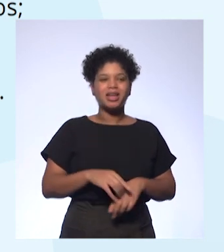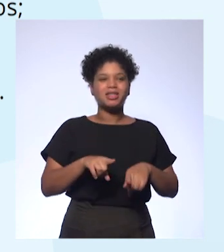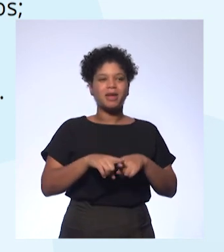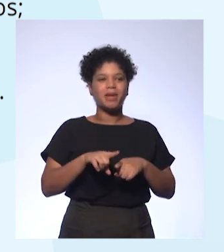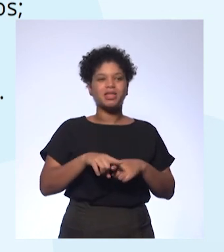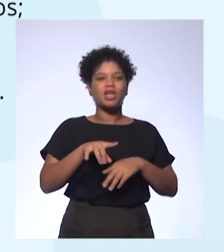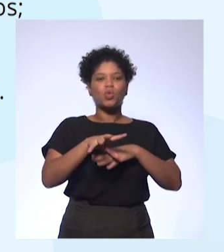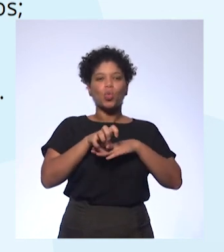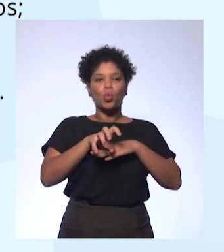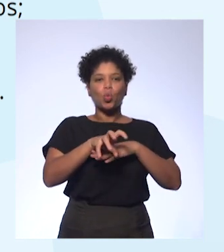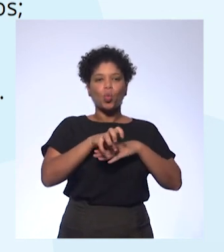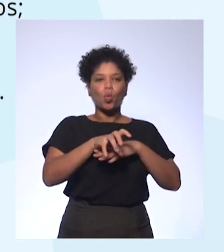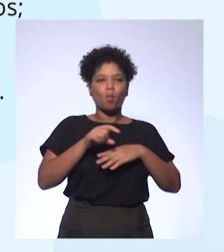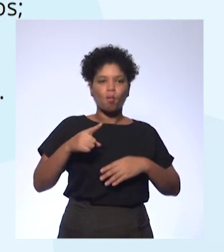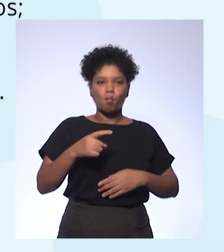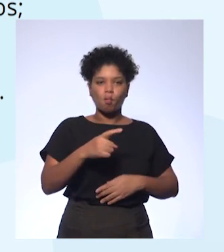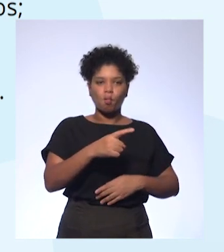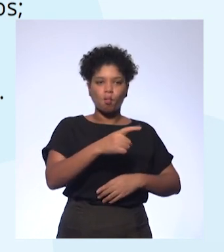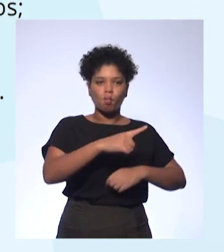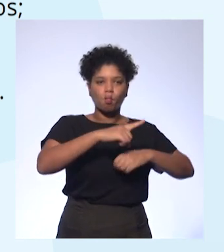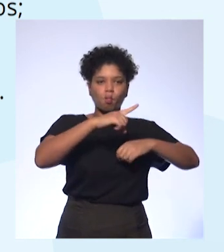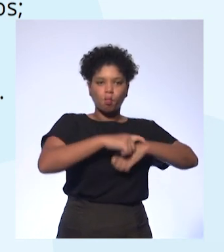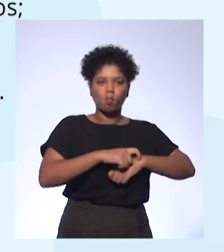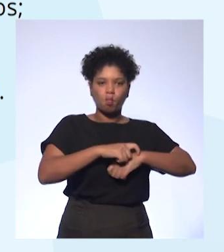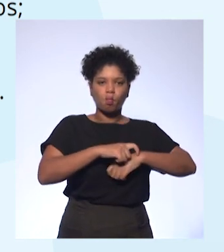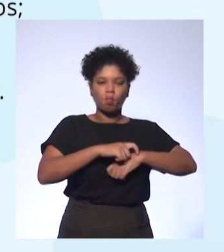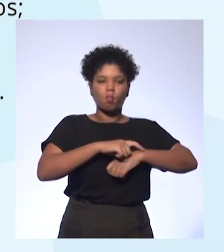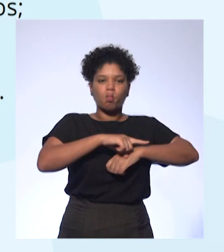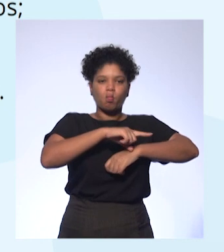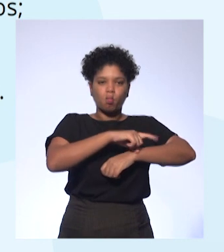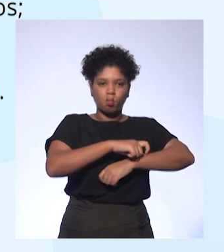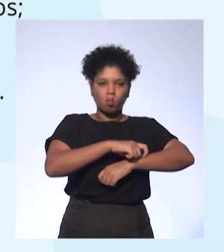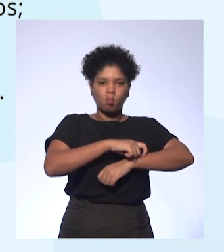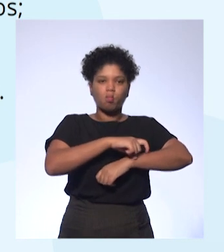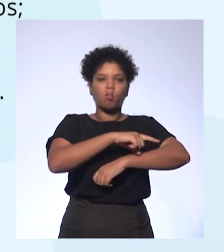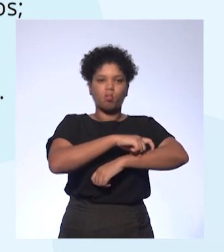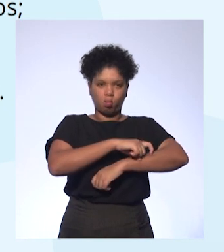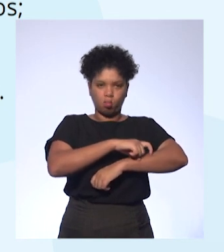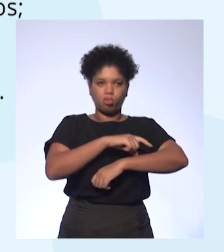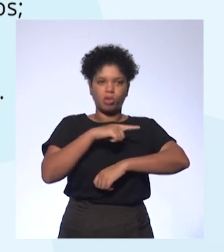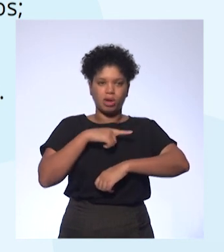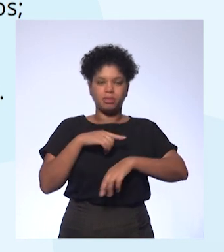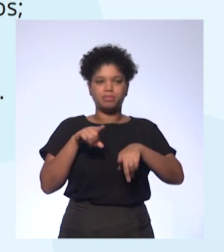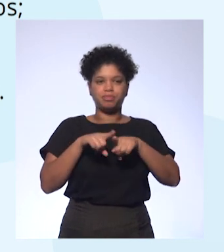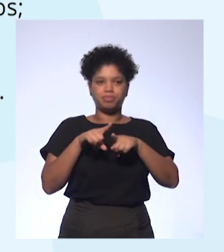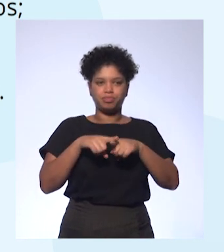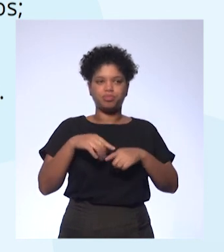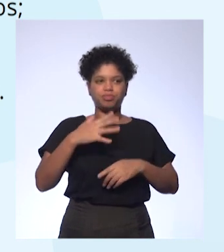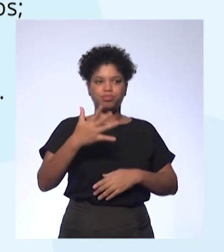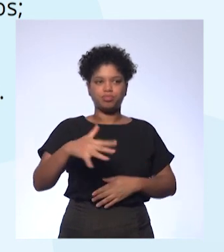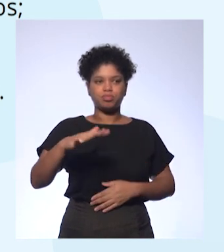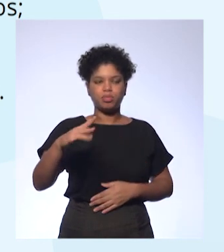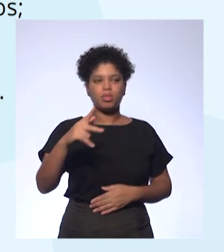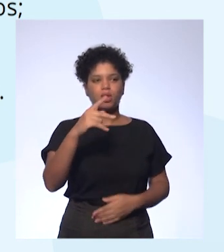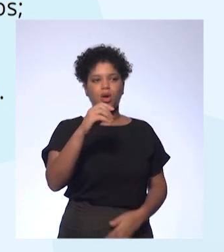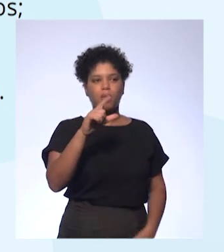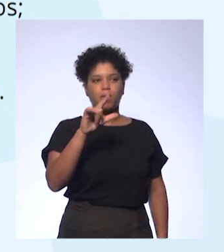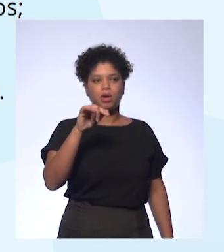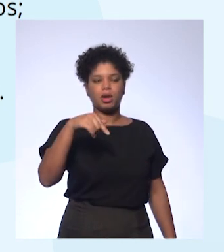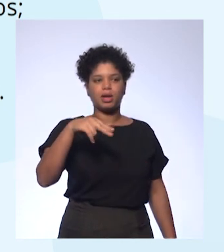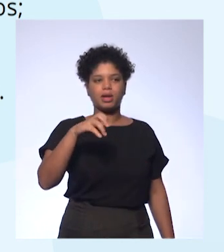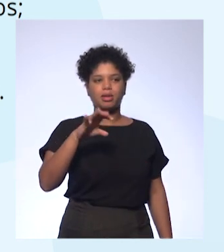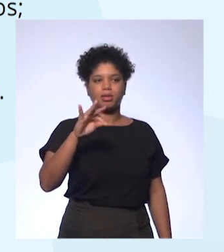e os vermes marinhos, conhecidos aí como poliquetos. Tá? Então, eles vivem em ambiente